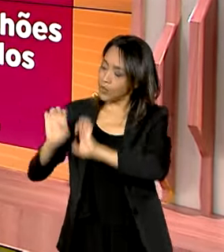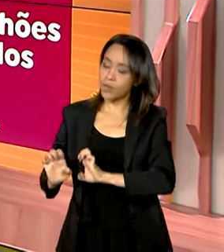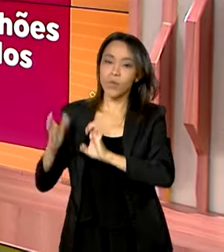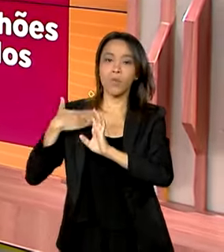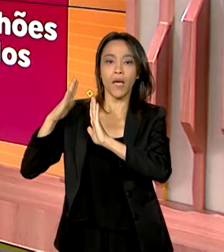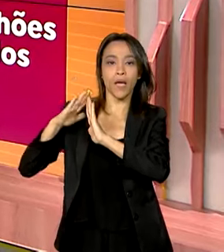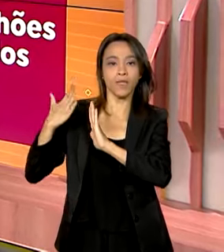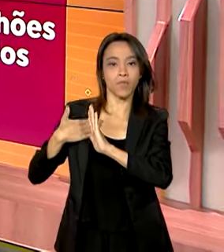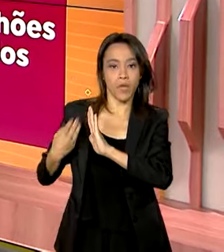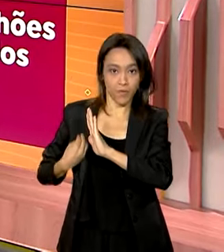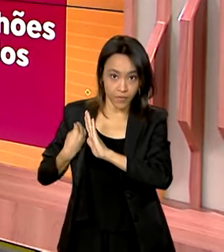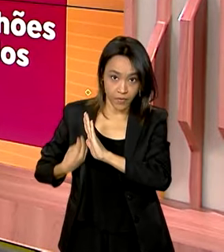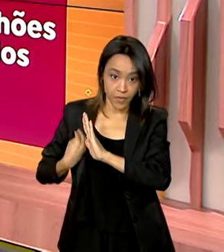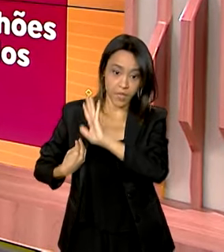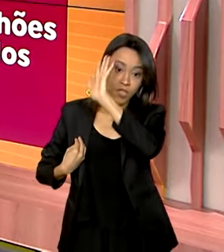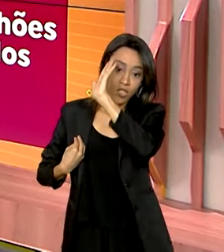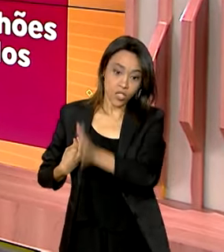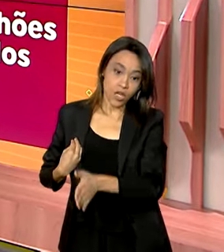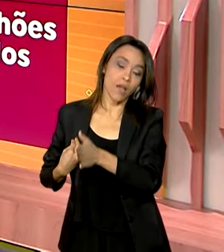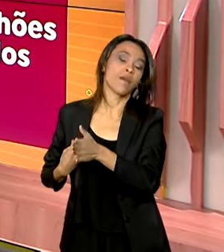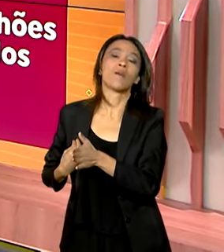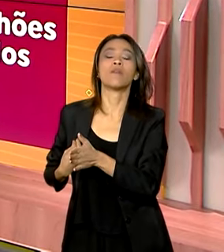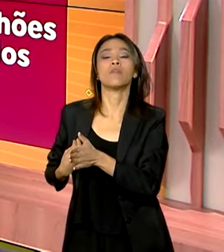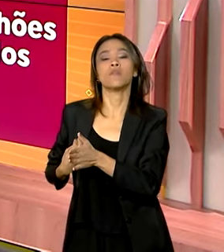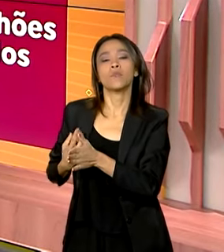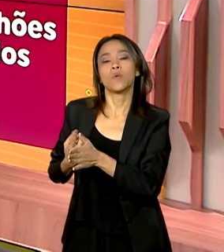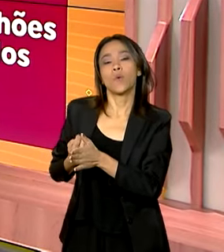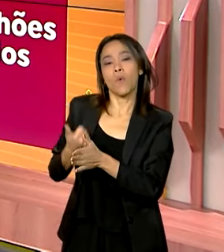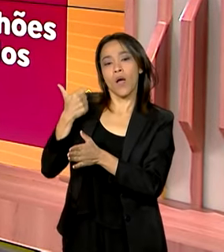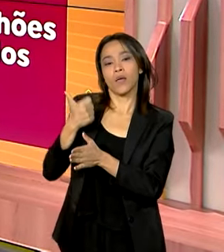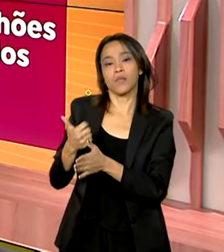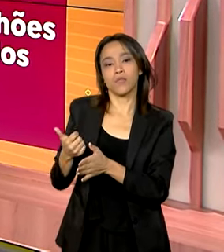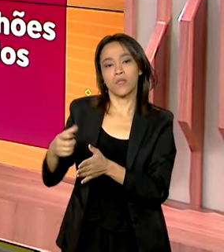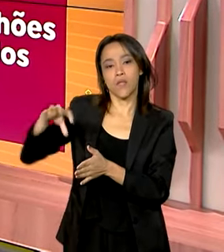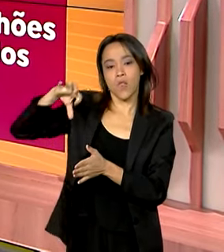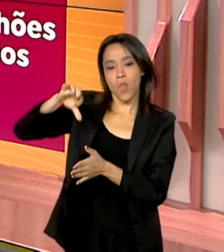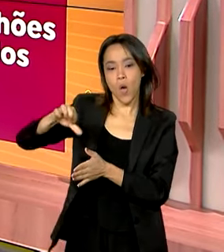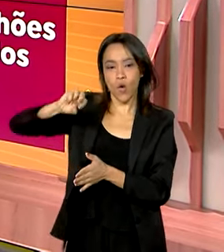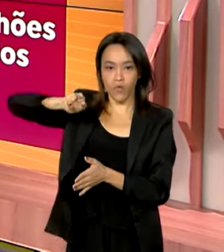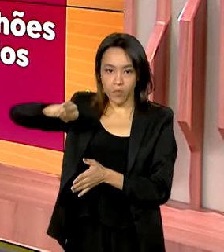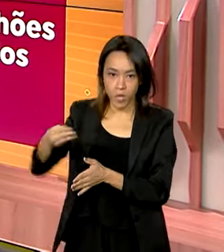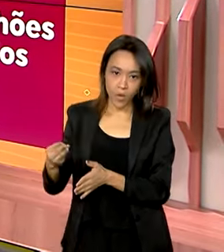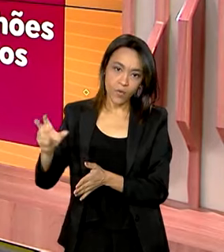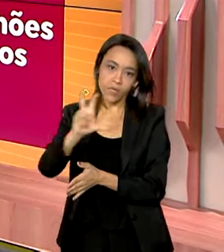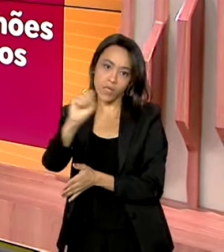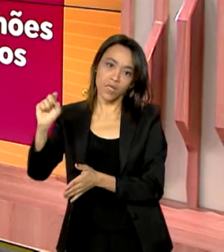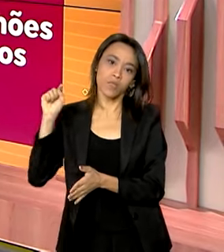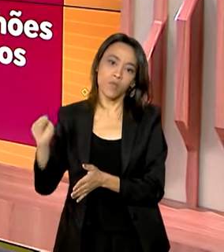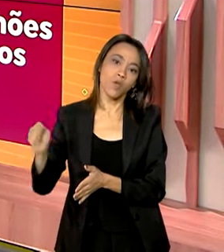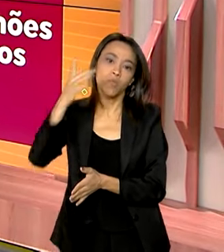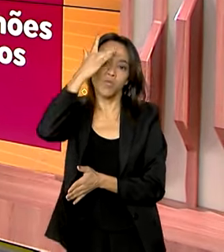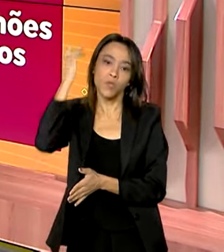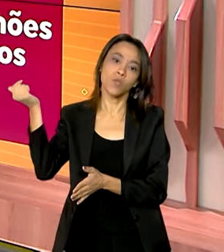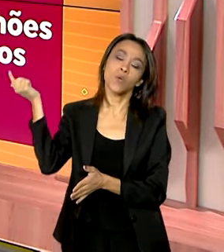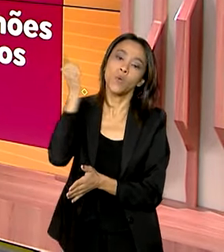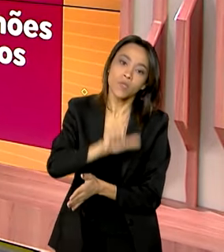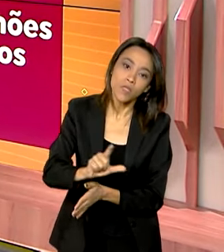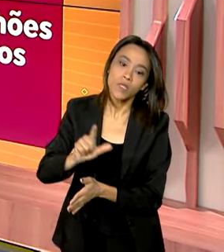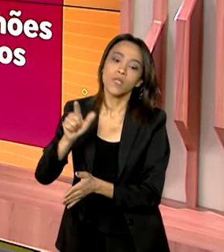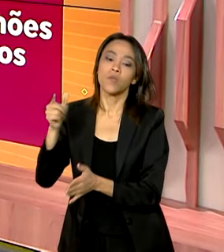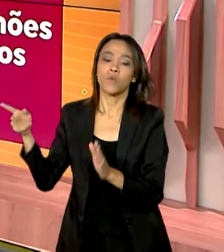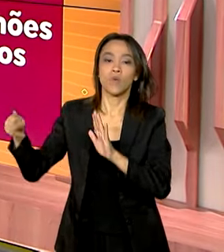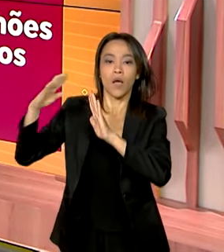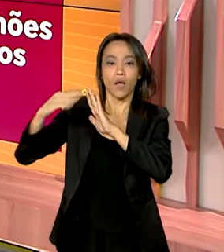Vida, foram atendidas aí. Quase 9 milhões e meio de famílias conquistaram imóveis e